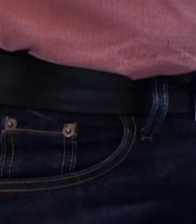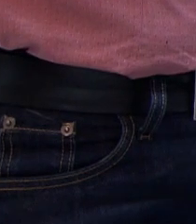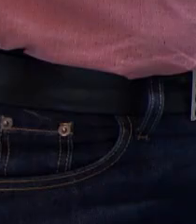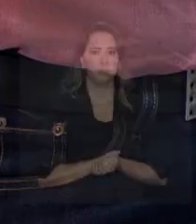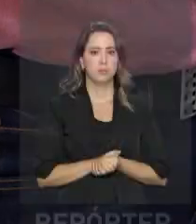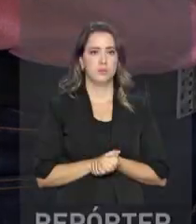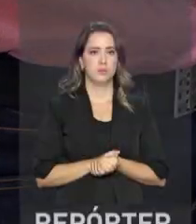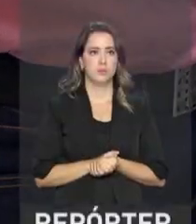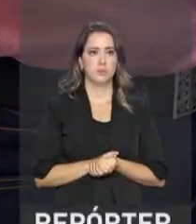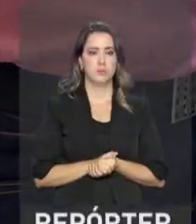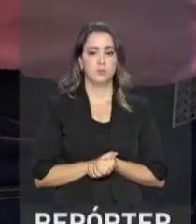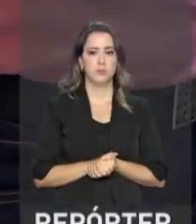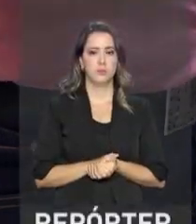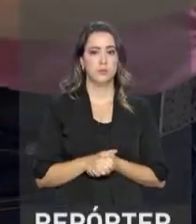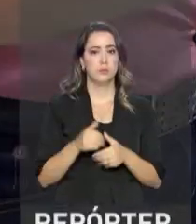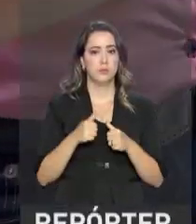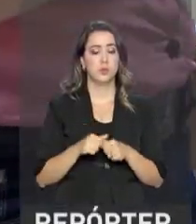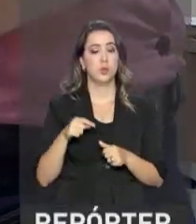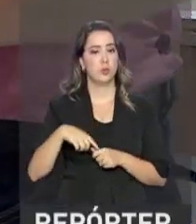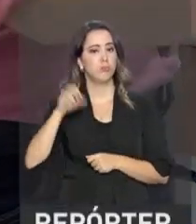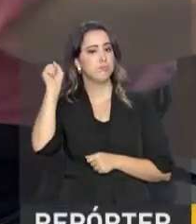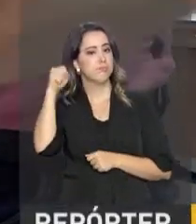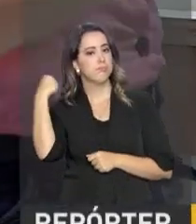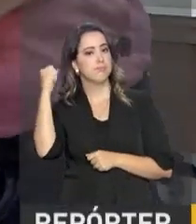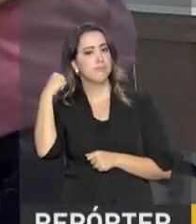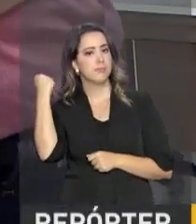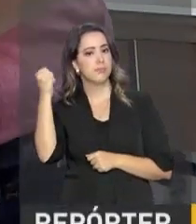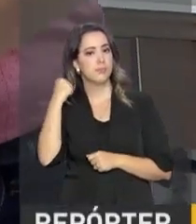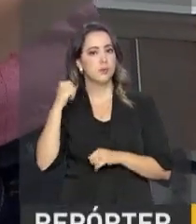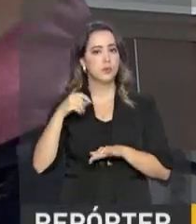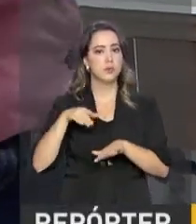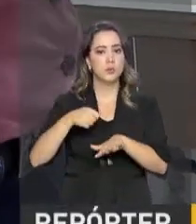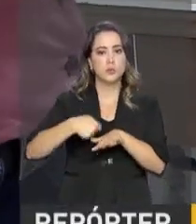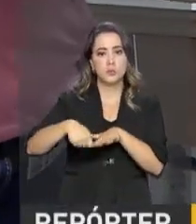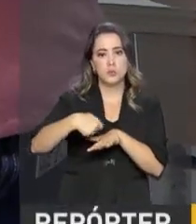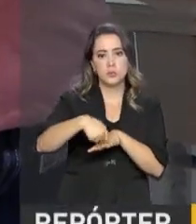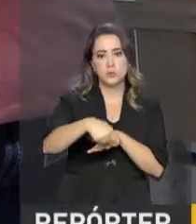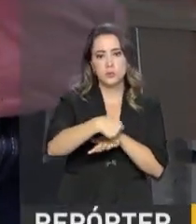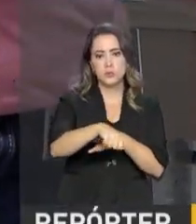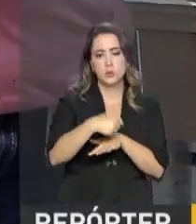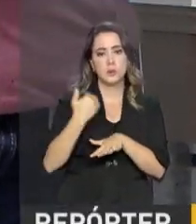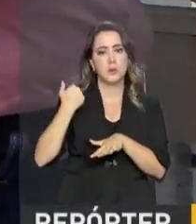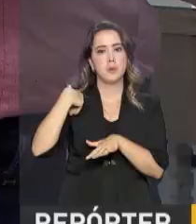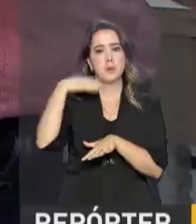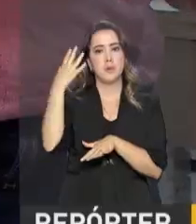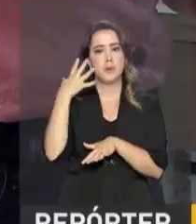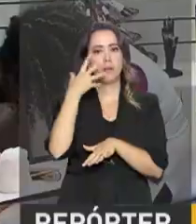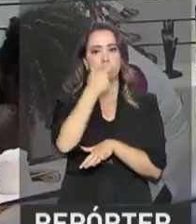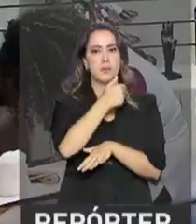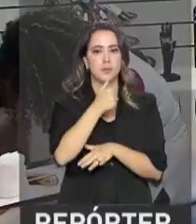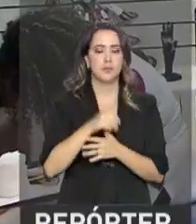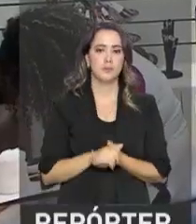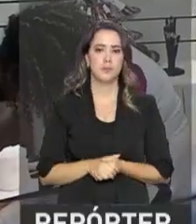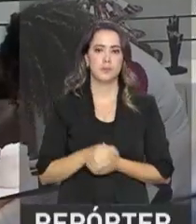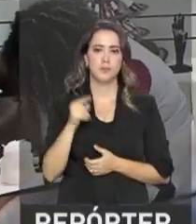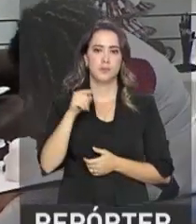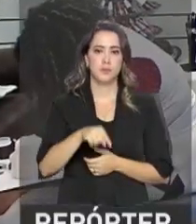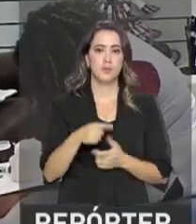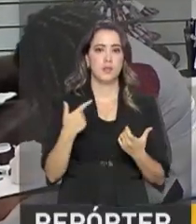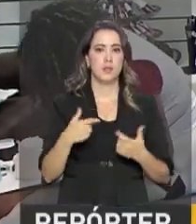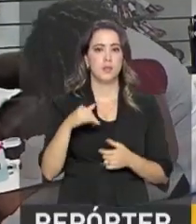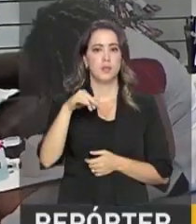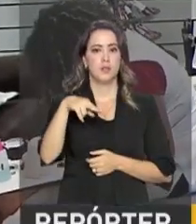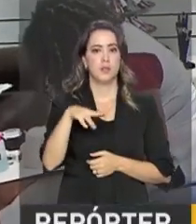estou aqui para arrumar o cabelo fazendo pé a mão pra ficar mais bonita aqui no salão de